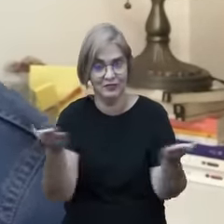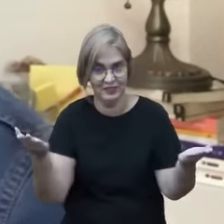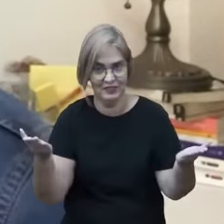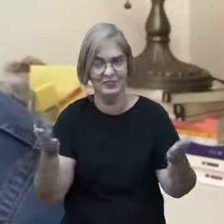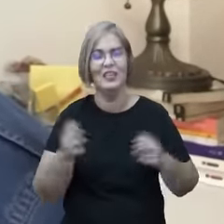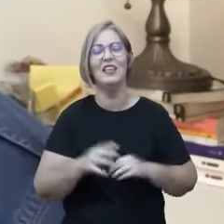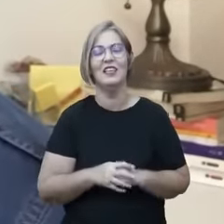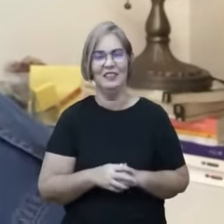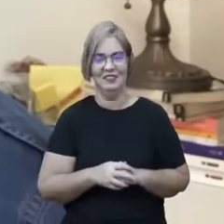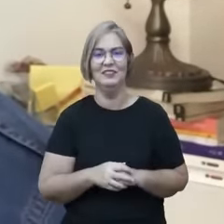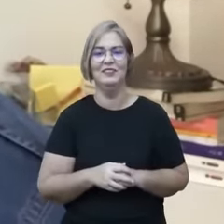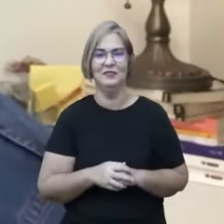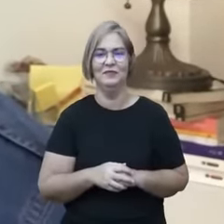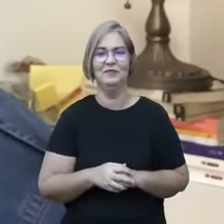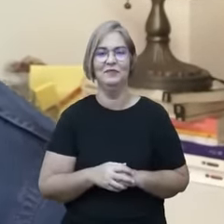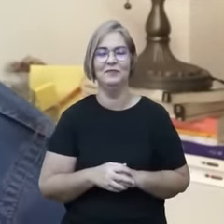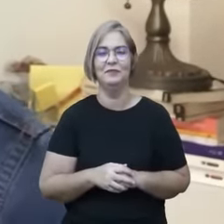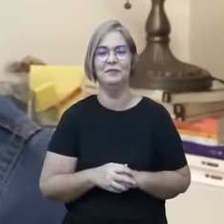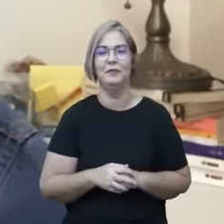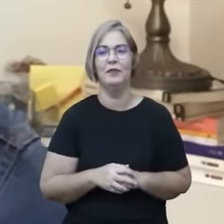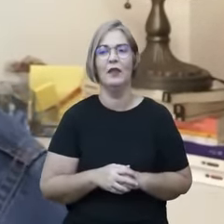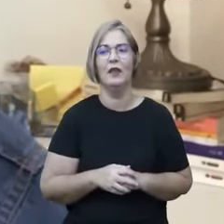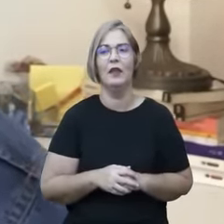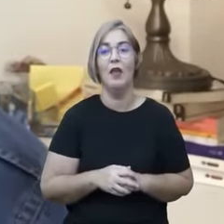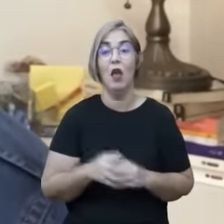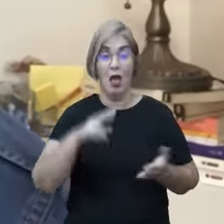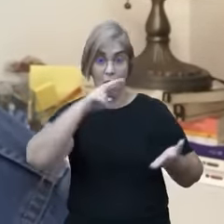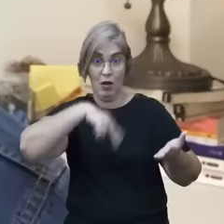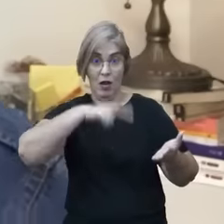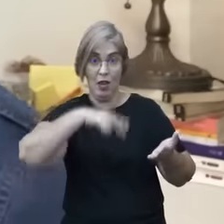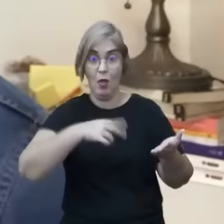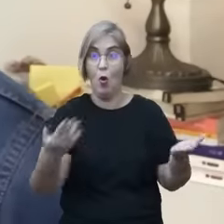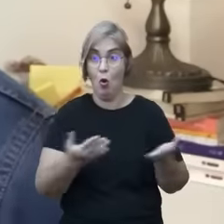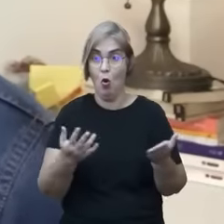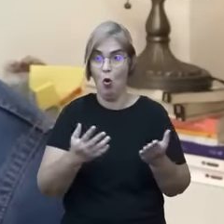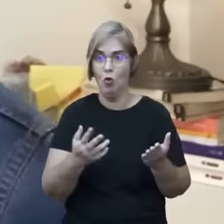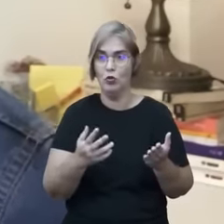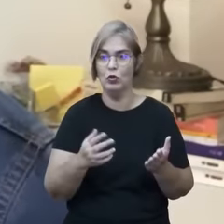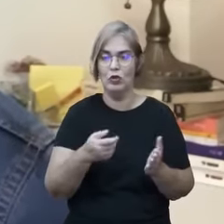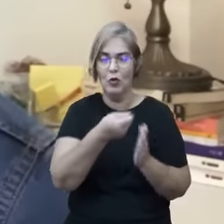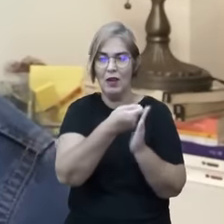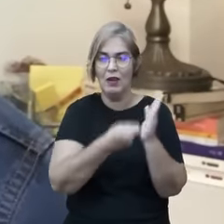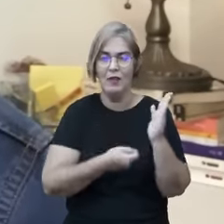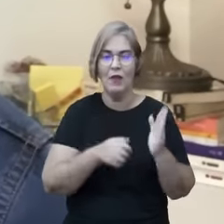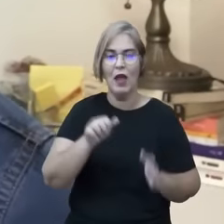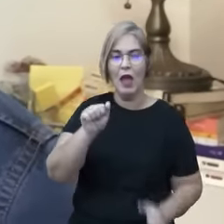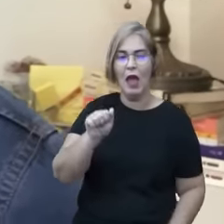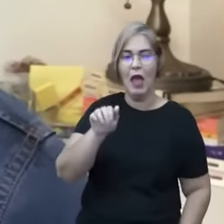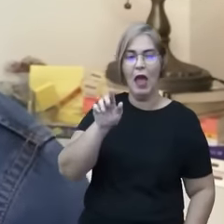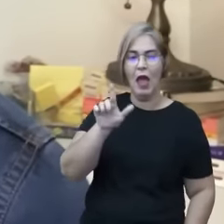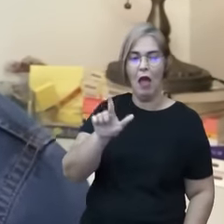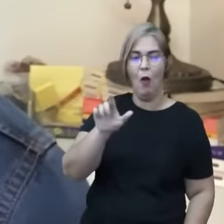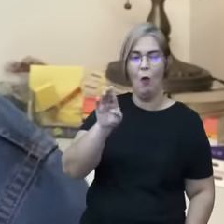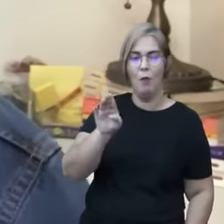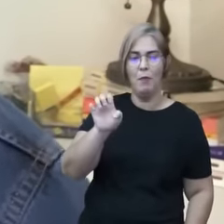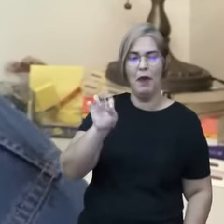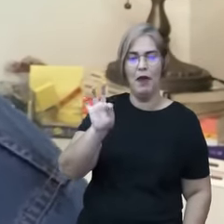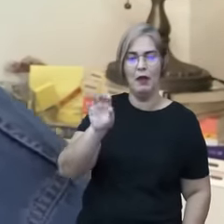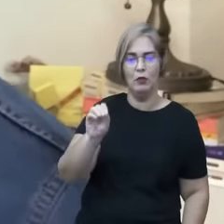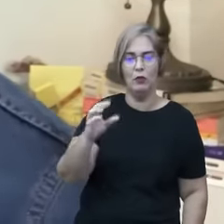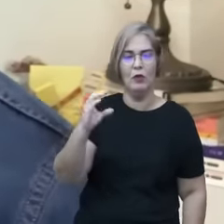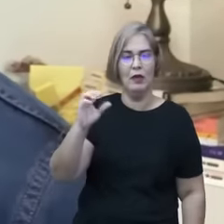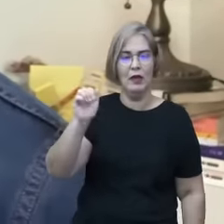e todos que nos acompanham. Leio aqui hoje trechos de Albert Cami da obra O mito de